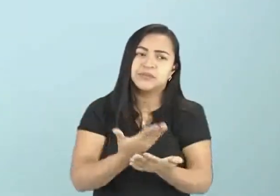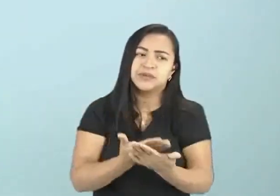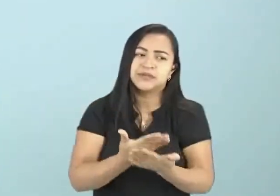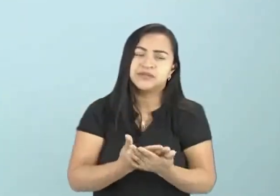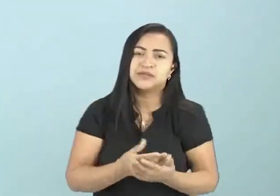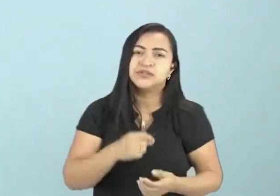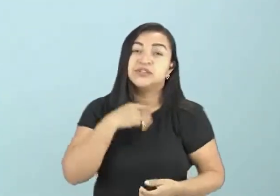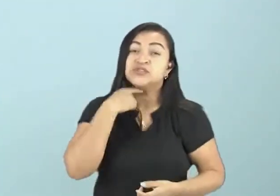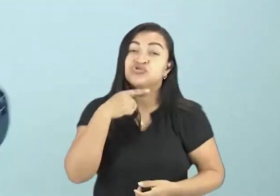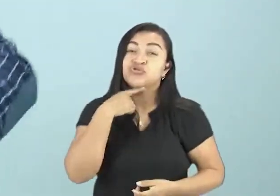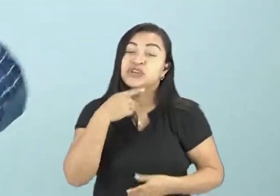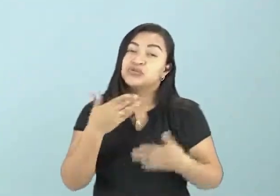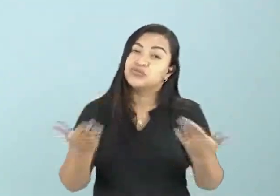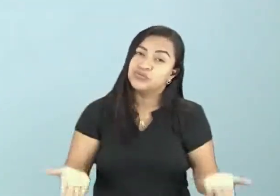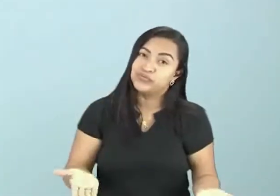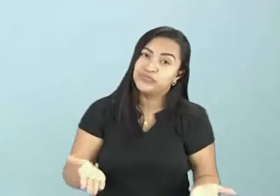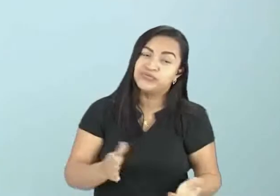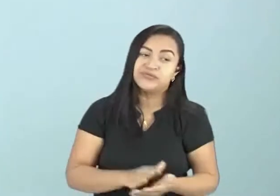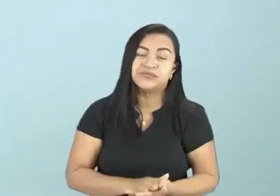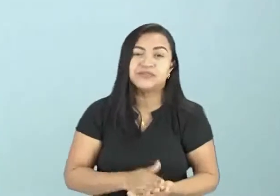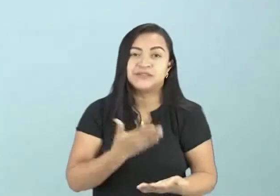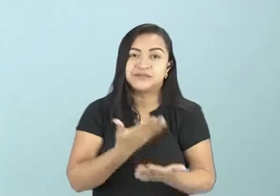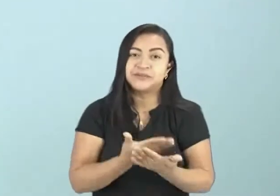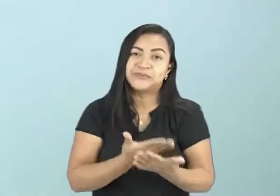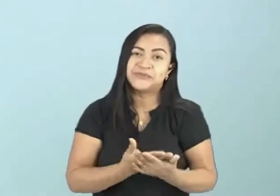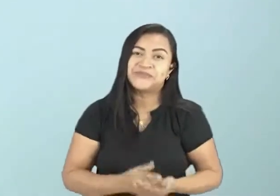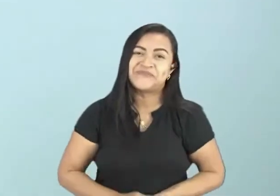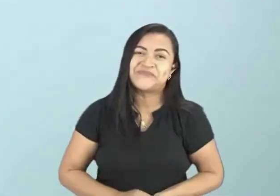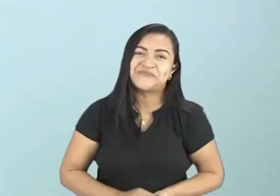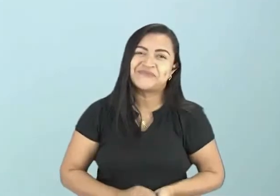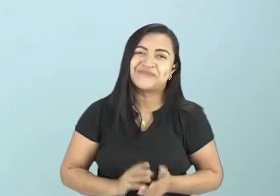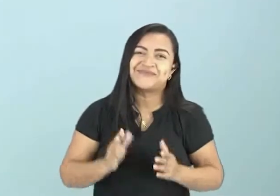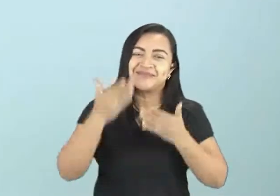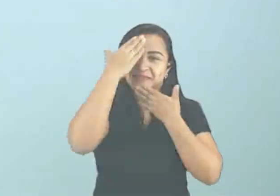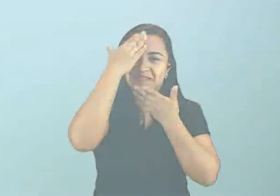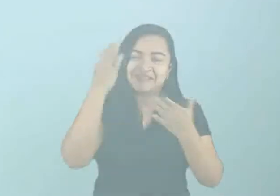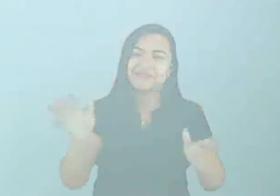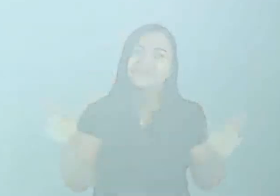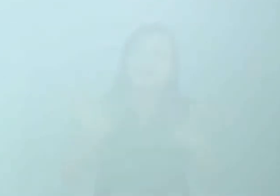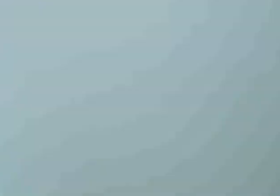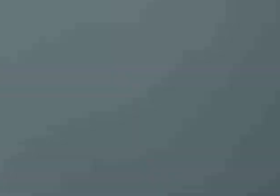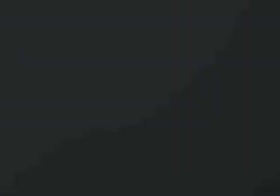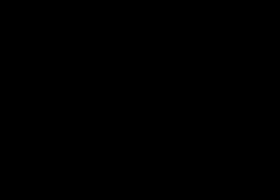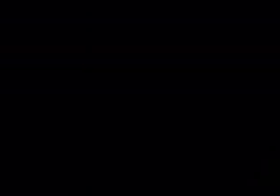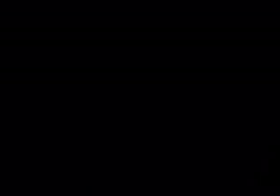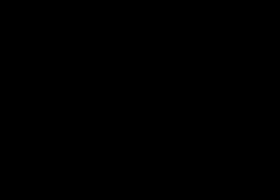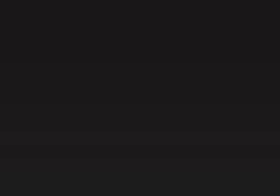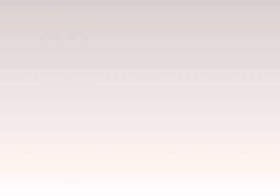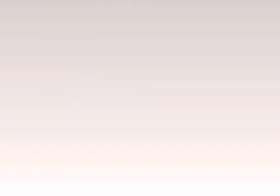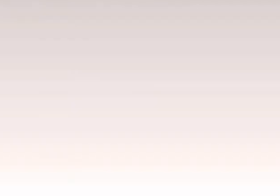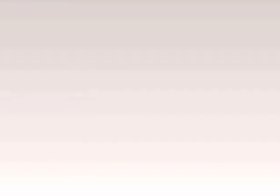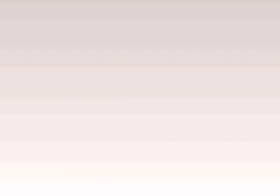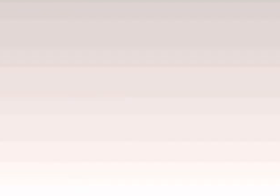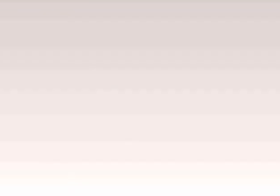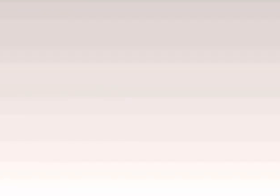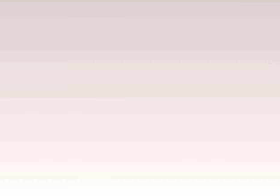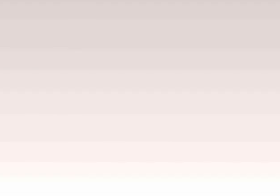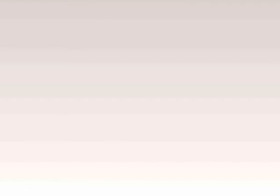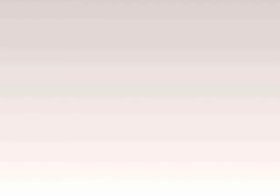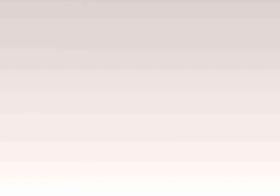se você tiver perdido ou está com a intenção de revê-la. Muito obrigado por tudo. Até a próxima.